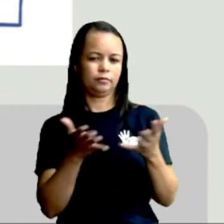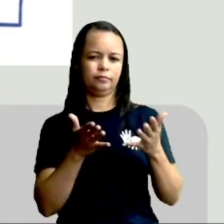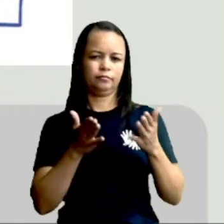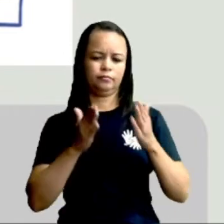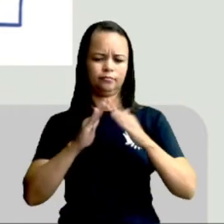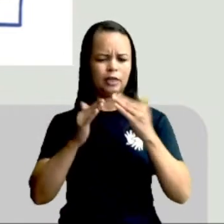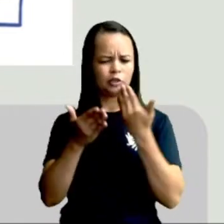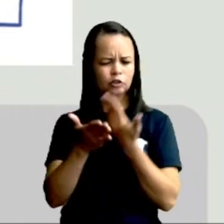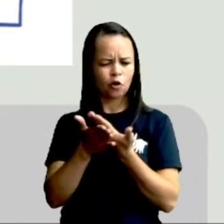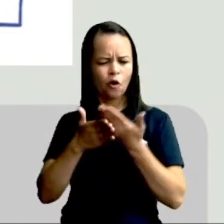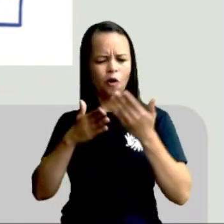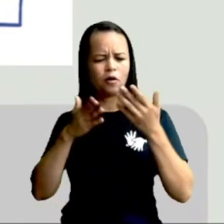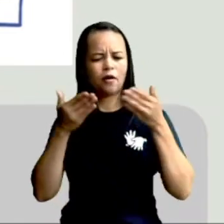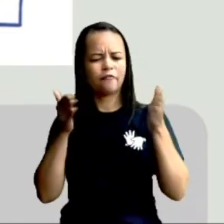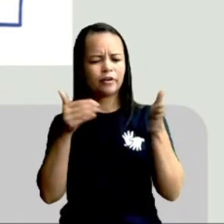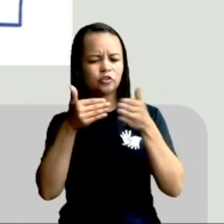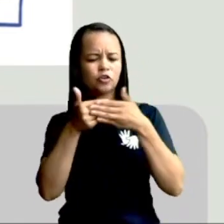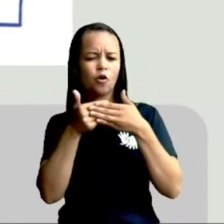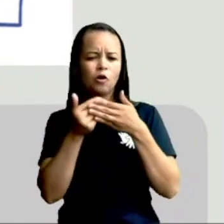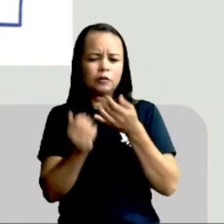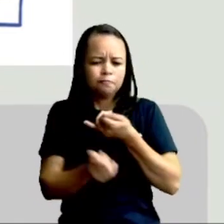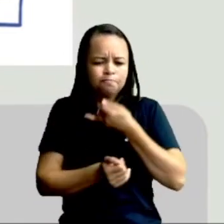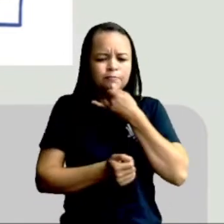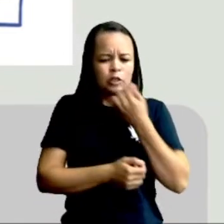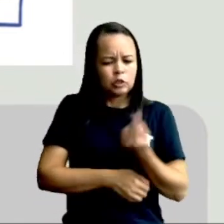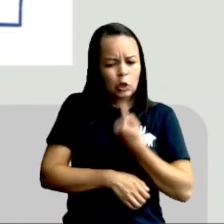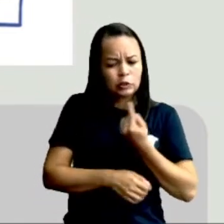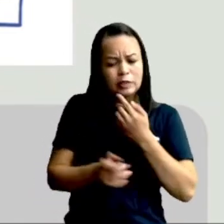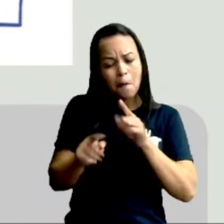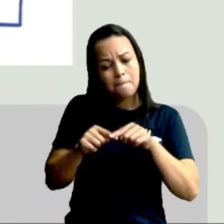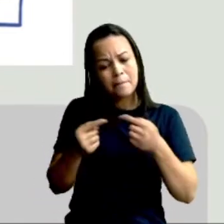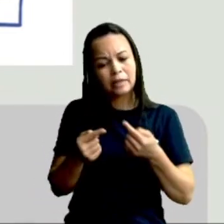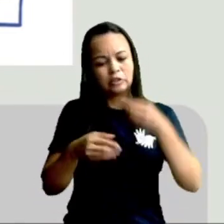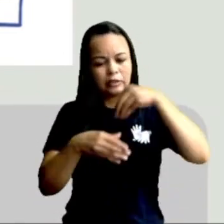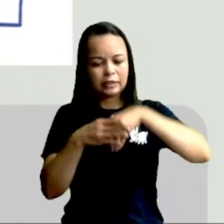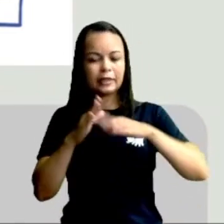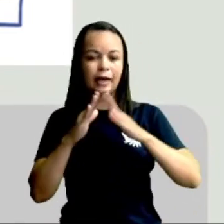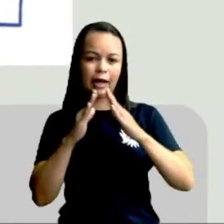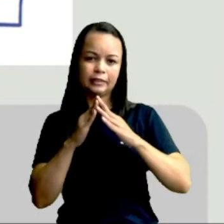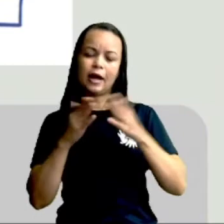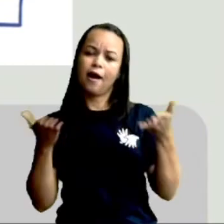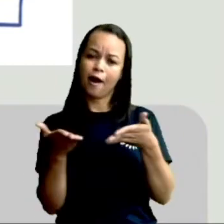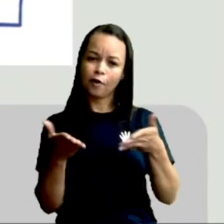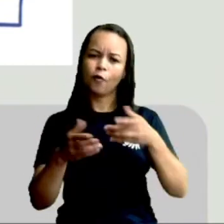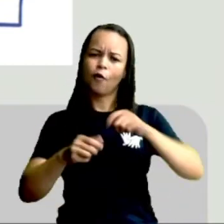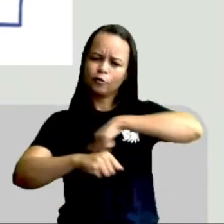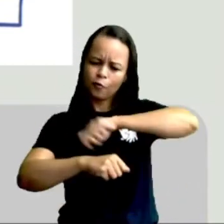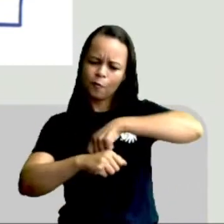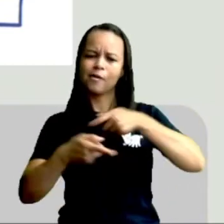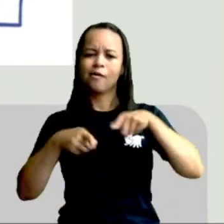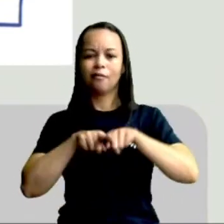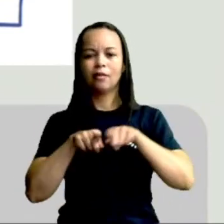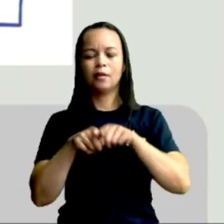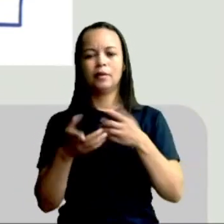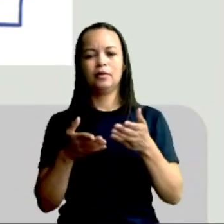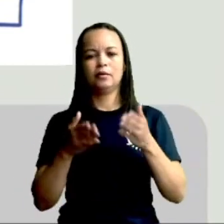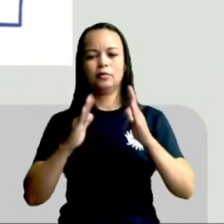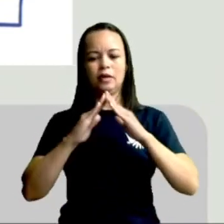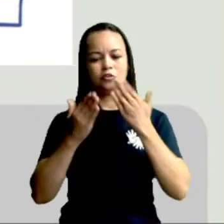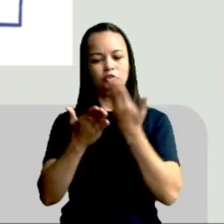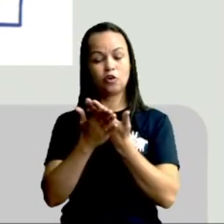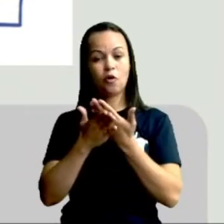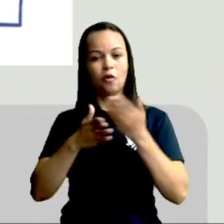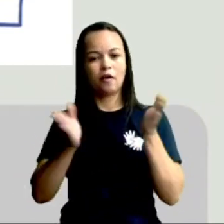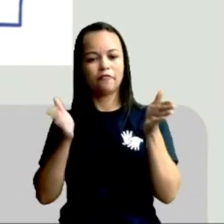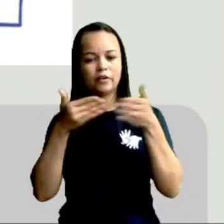fechou, senti-me um bocadinho sozinho, mas como estou mais tempo em casa, agora eu até cozinho. Quando a minha escola fechou,